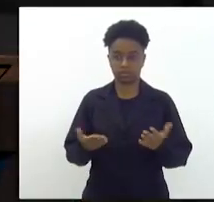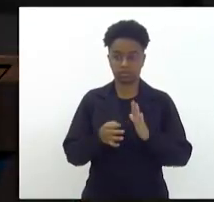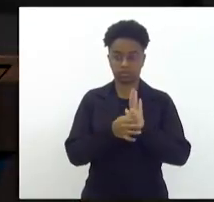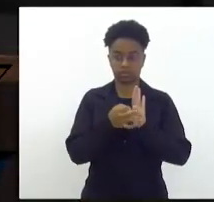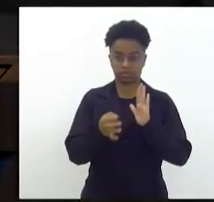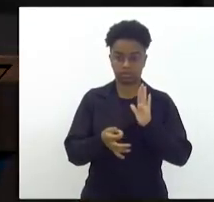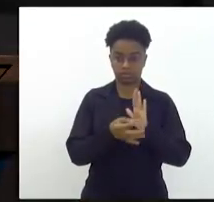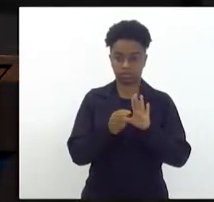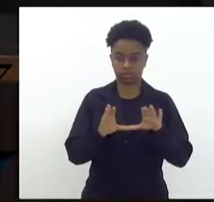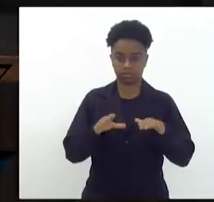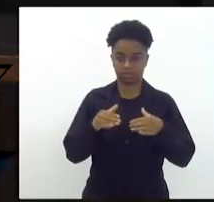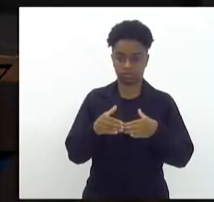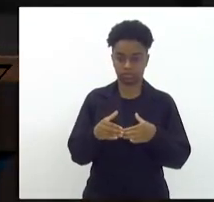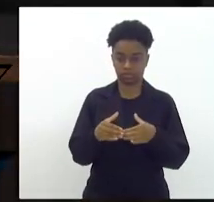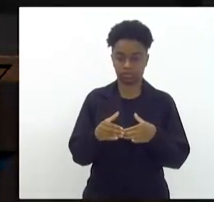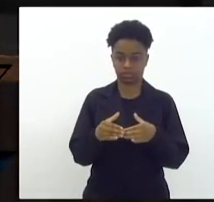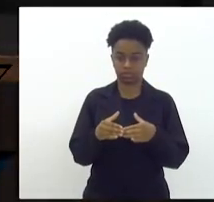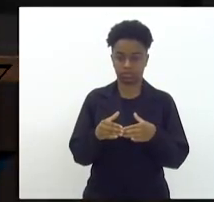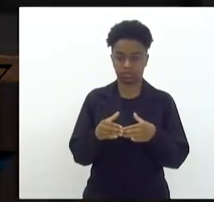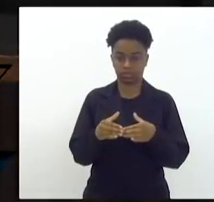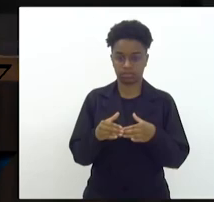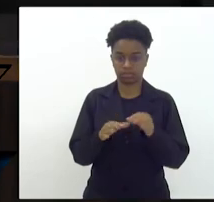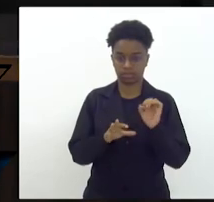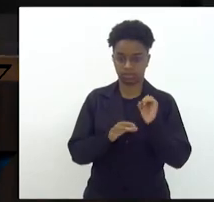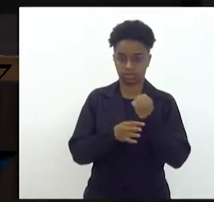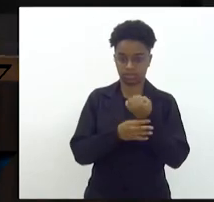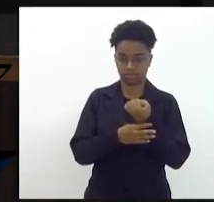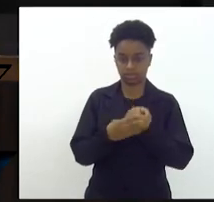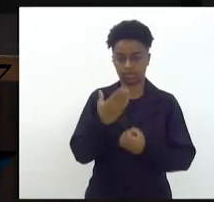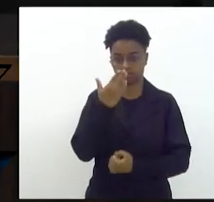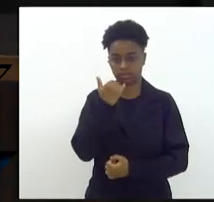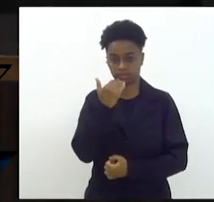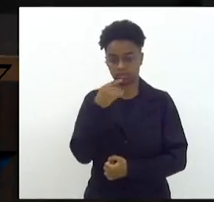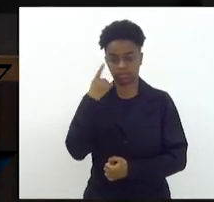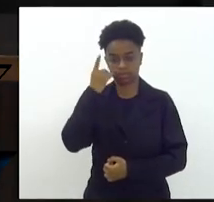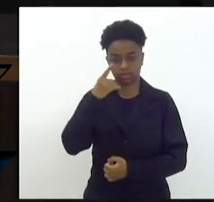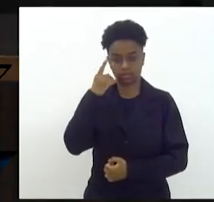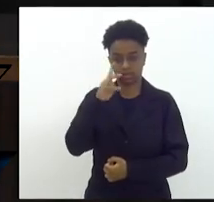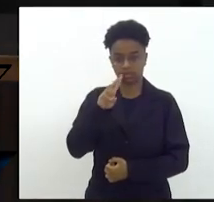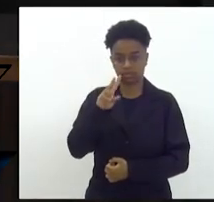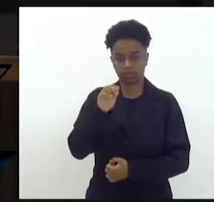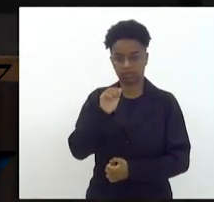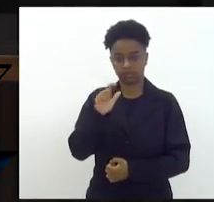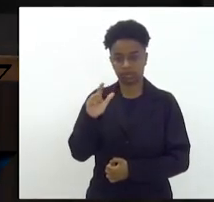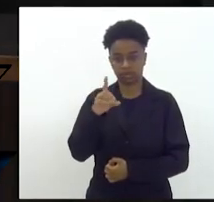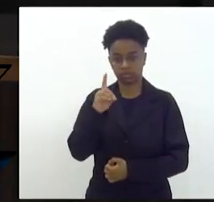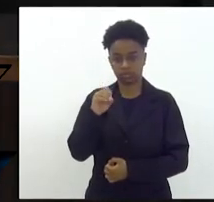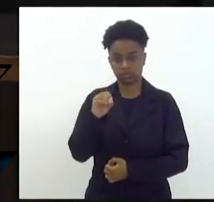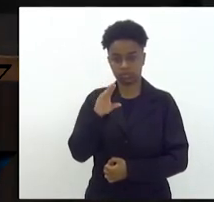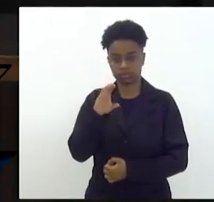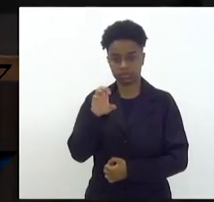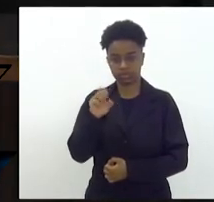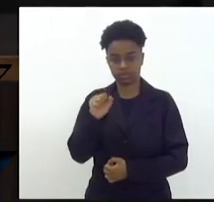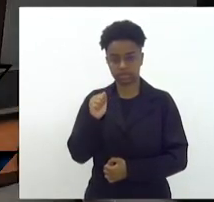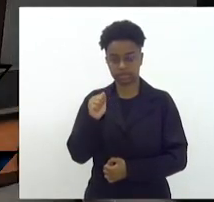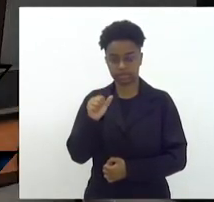pela comissão de segurança alimentar Deputado Walter Ceasa